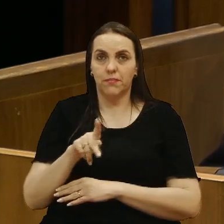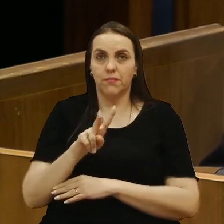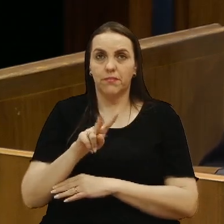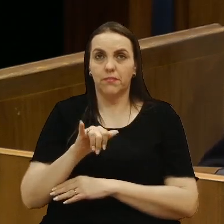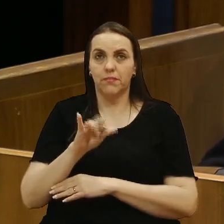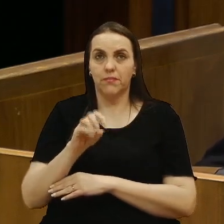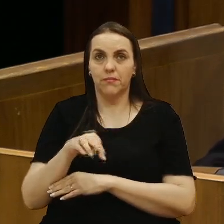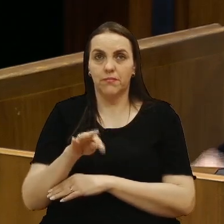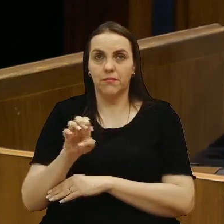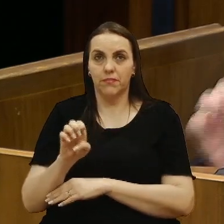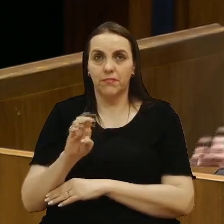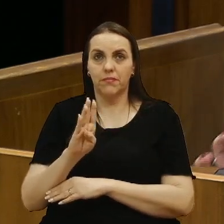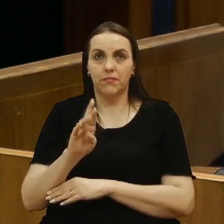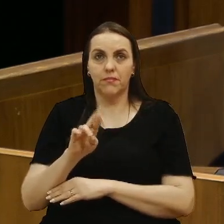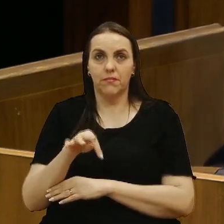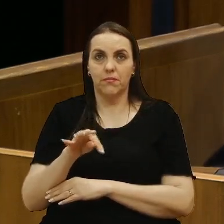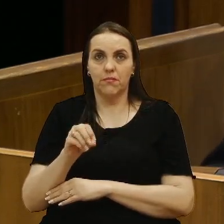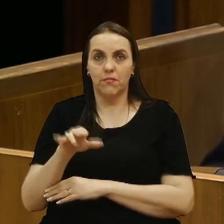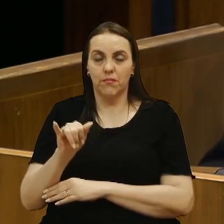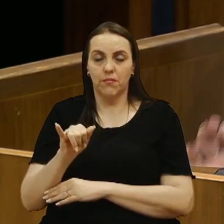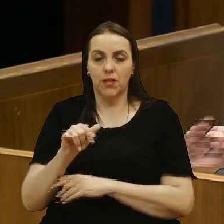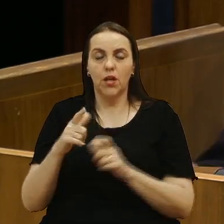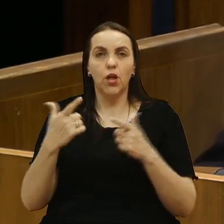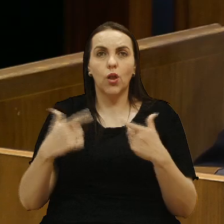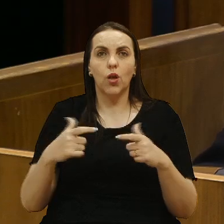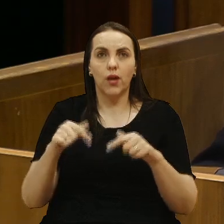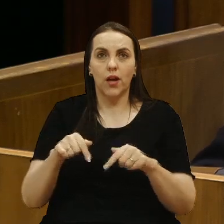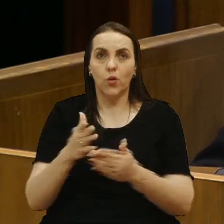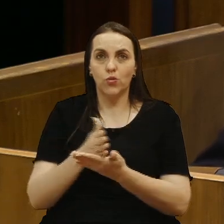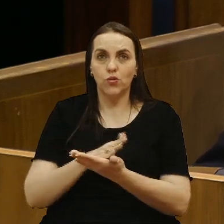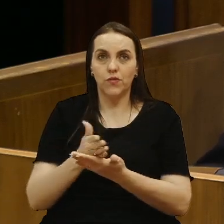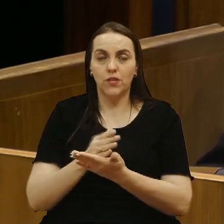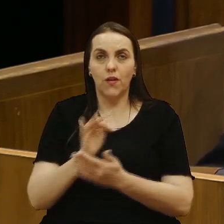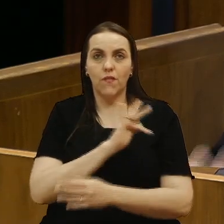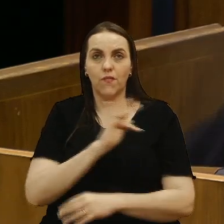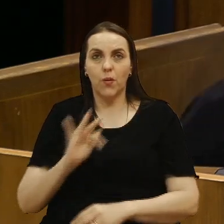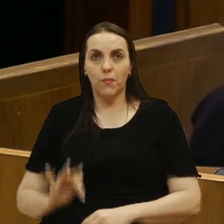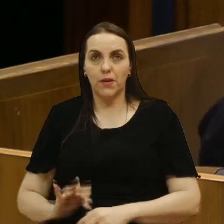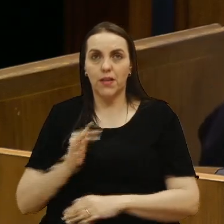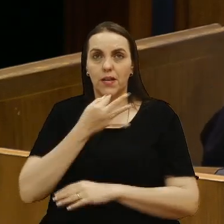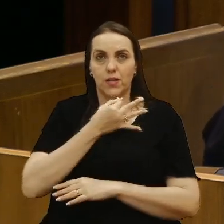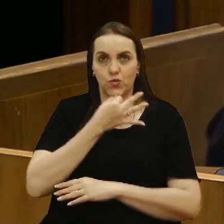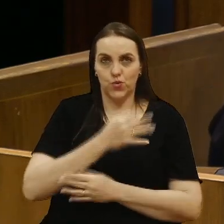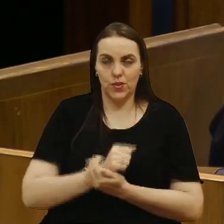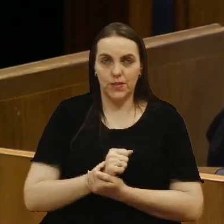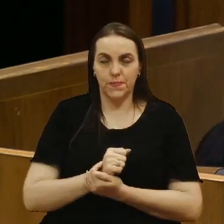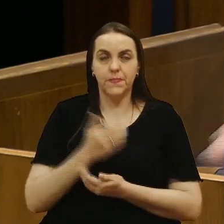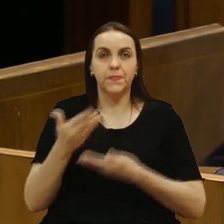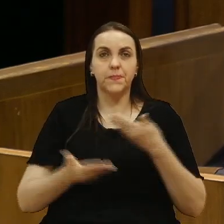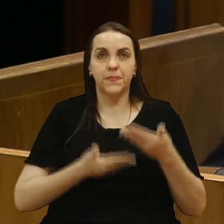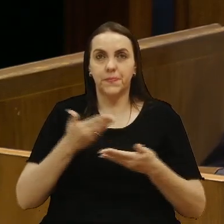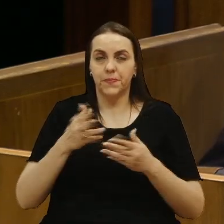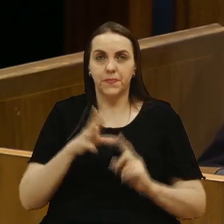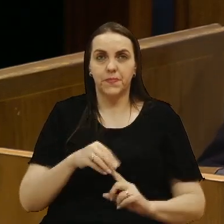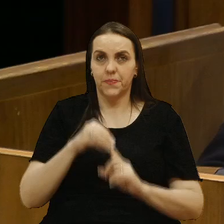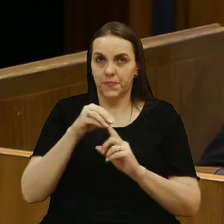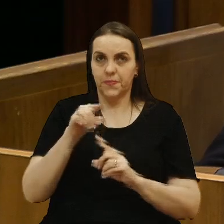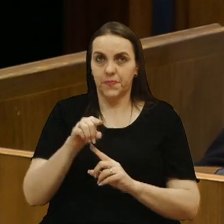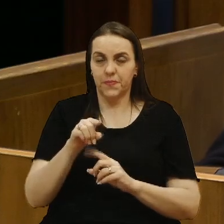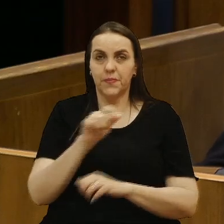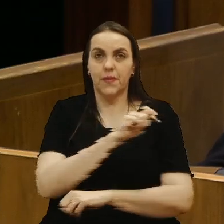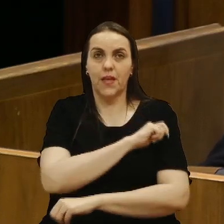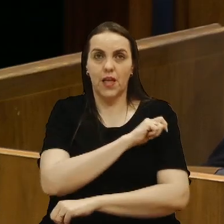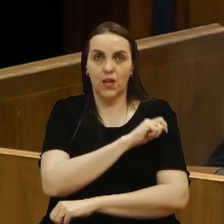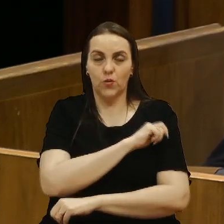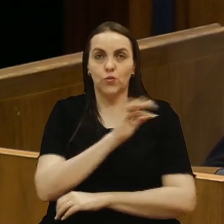Bertoni, localizada na divisa entre Farroupilha e Caxias do Sul, que atende prioritariamente alunos